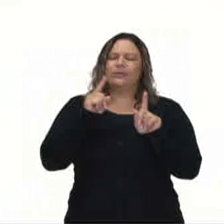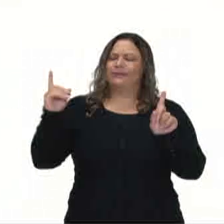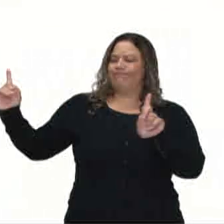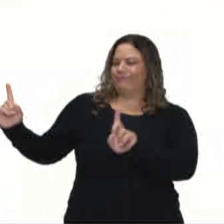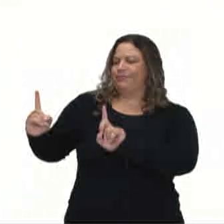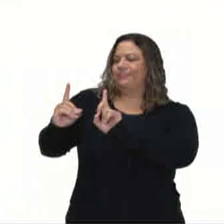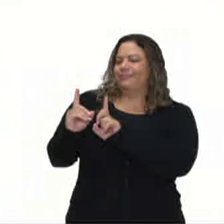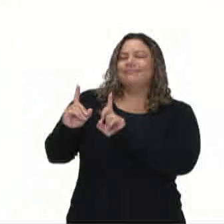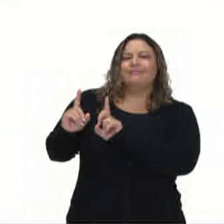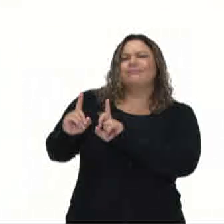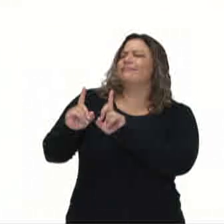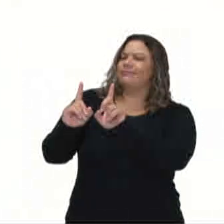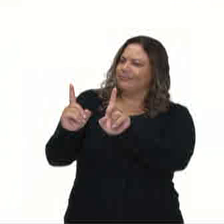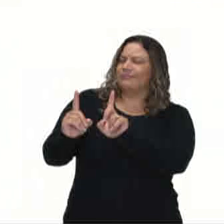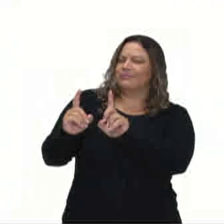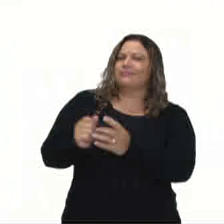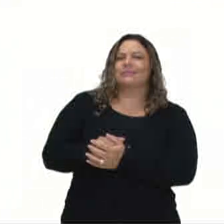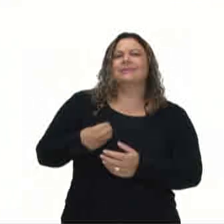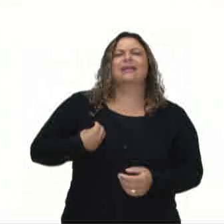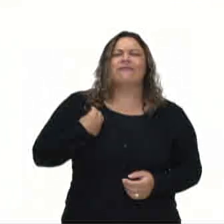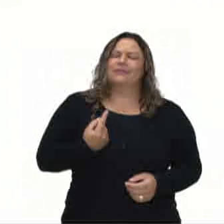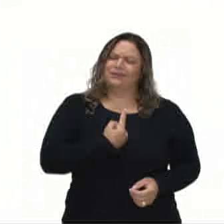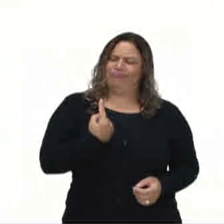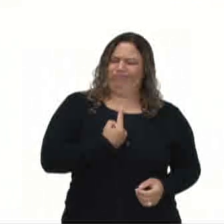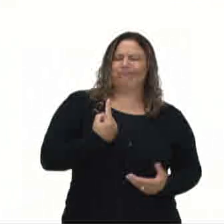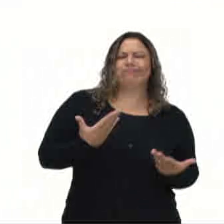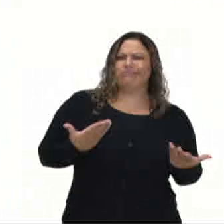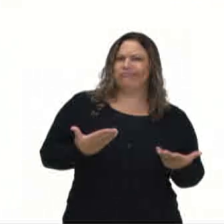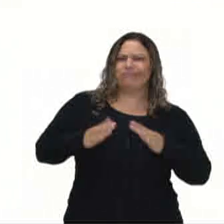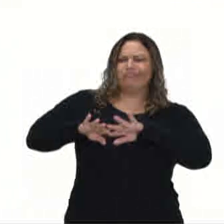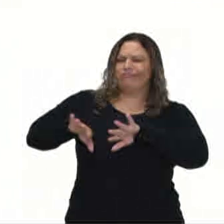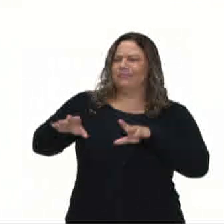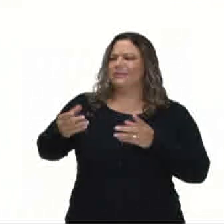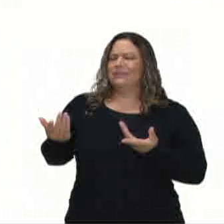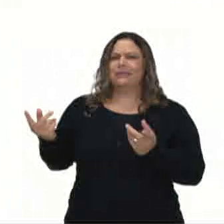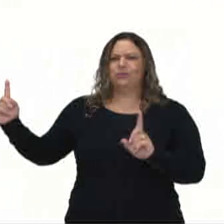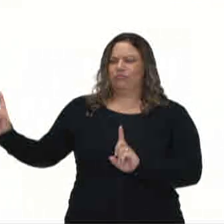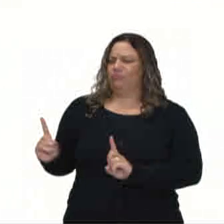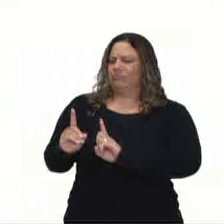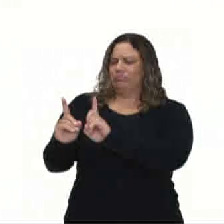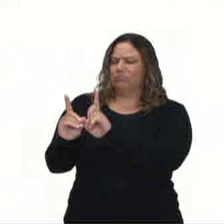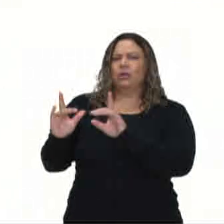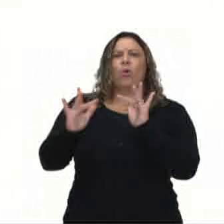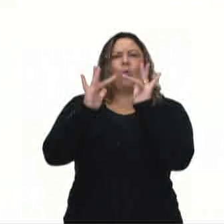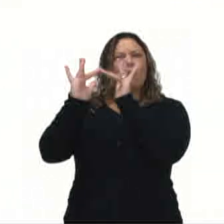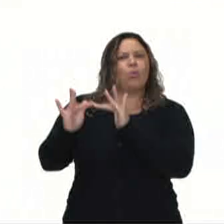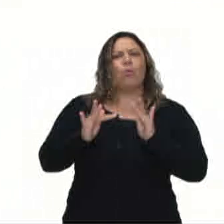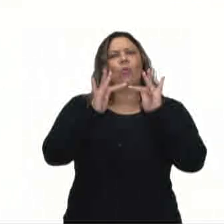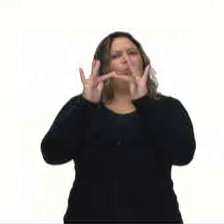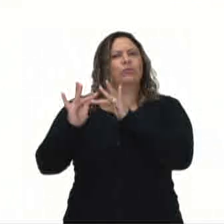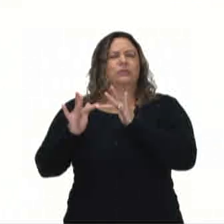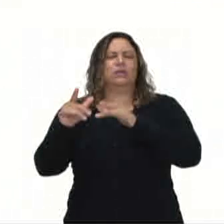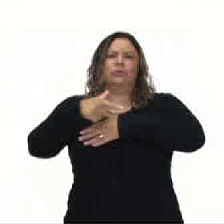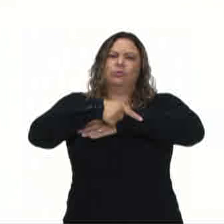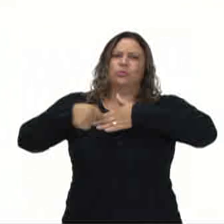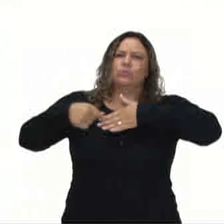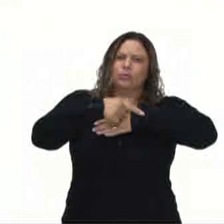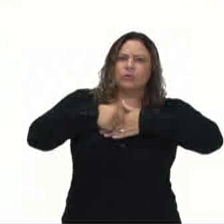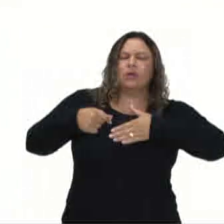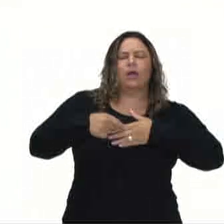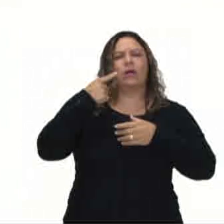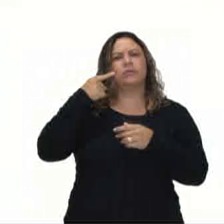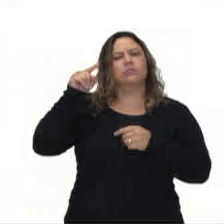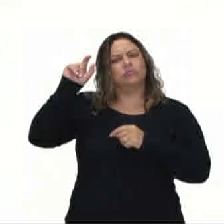deixam uma vida menos desoladora. Ao refletir sobre os breves contatos, o autor faz referência à